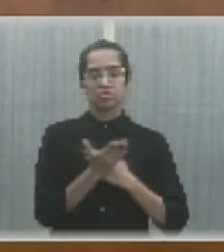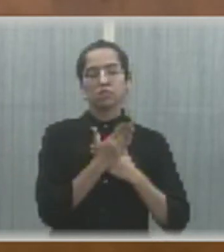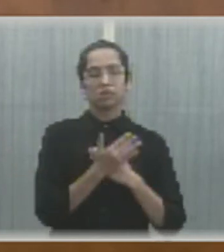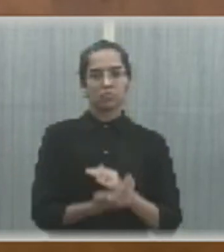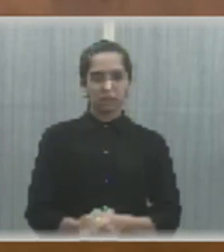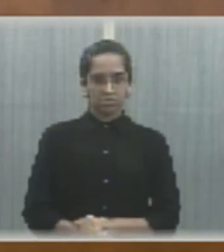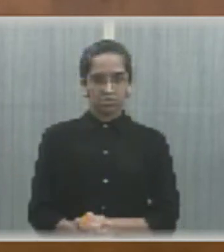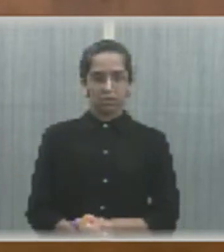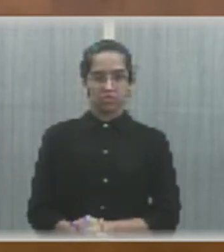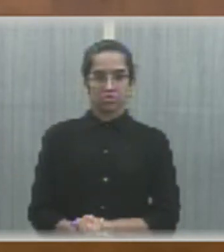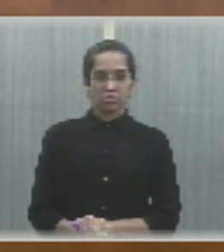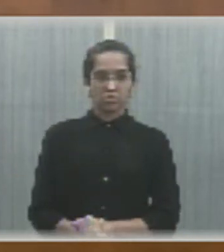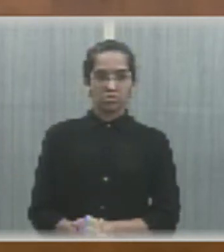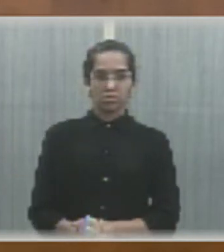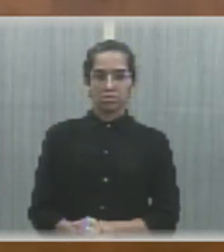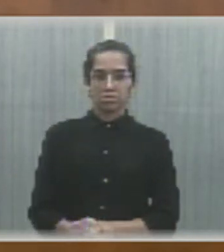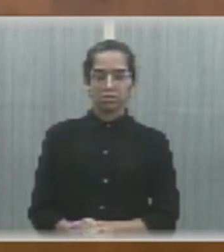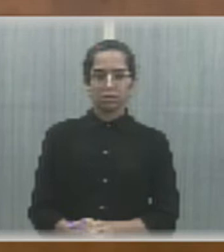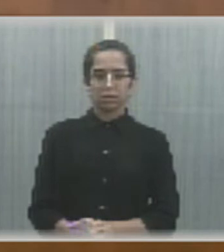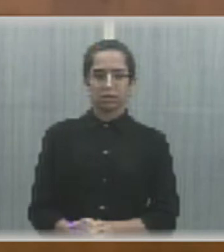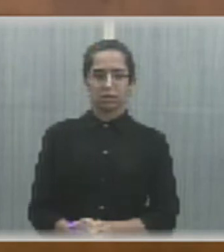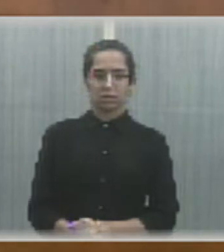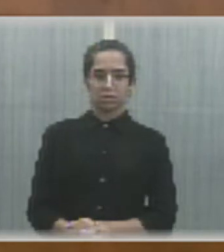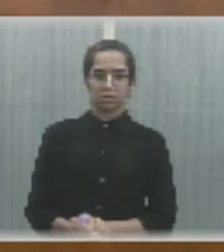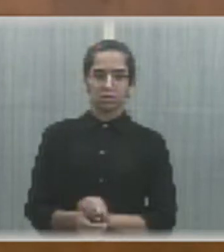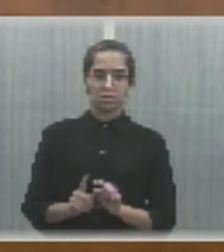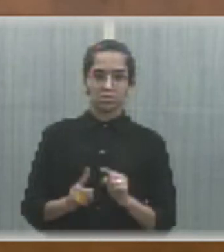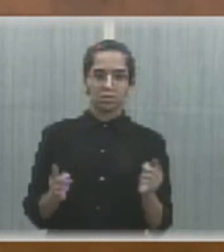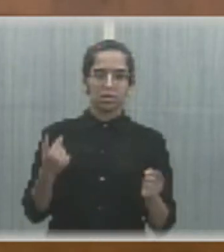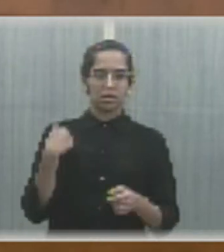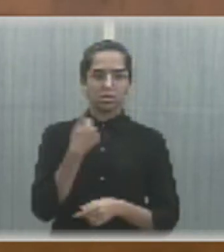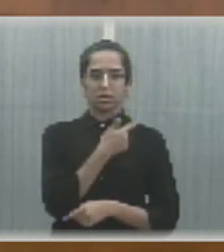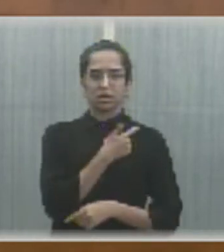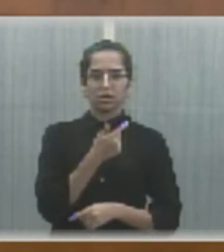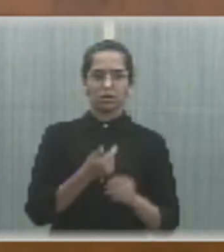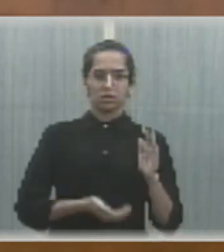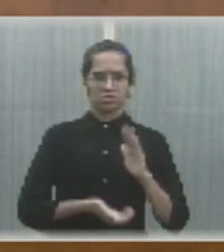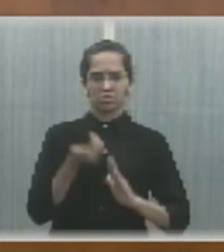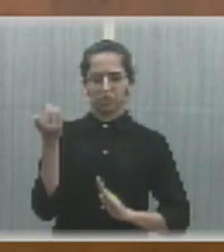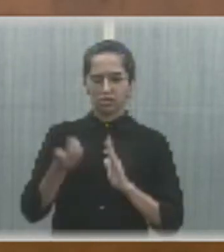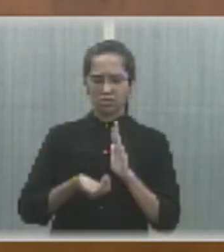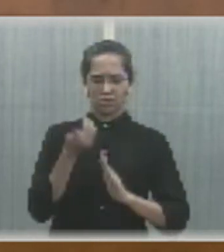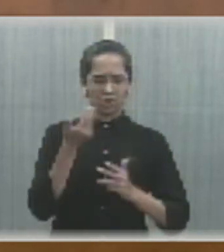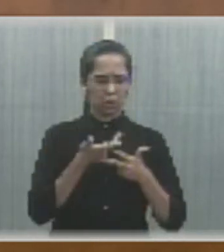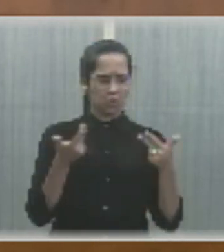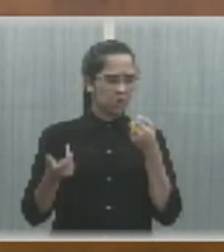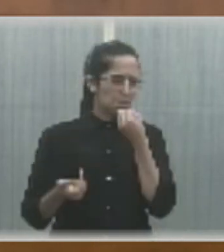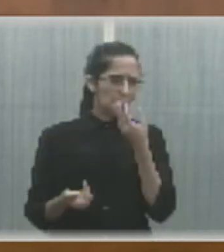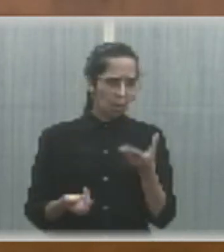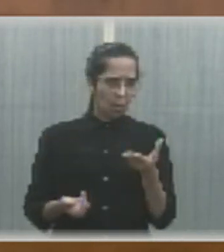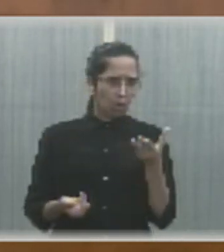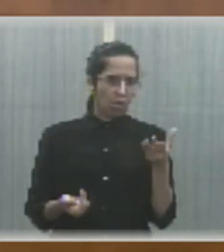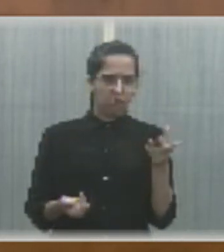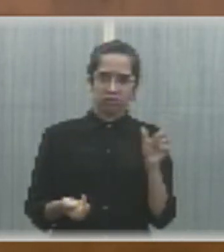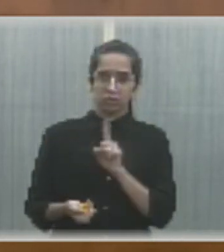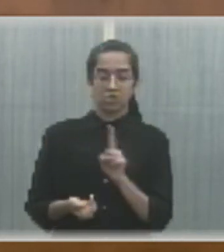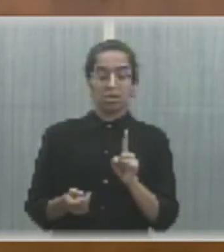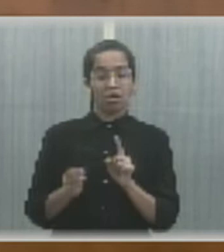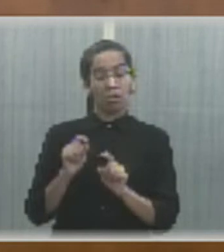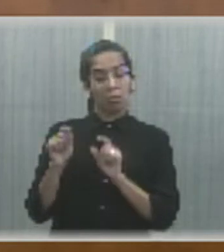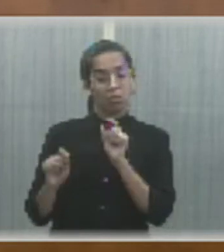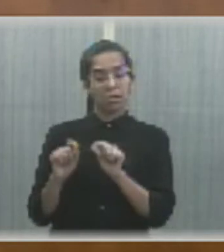para fazer o melhoramento da lei. Agora não vamos revogar tantas coisas boas que tem na lei. Vamos tirar aquilo que pode